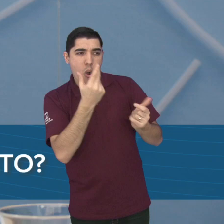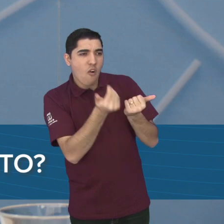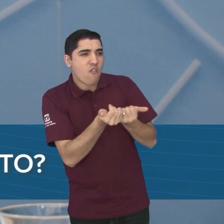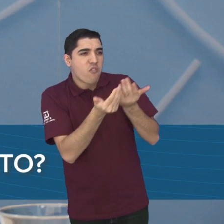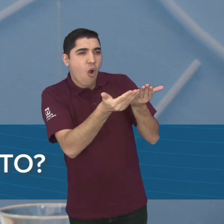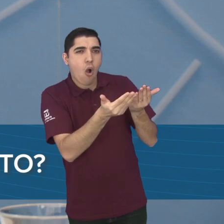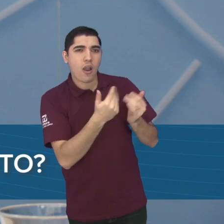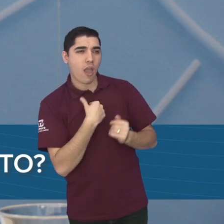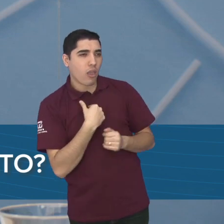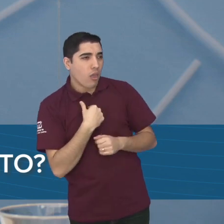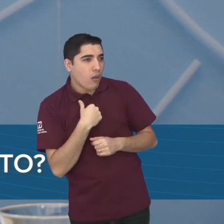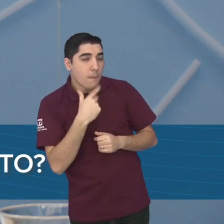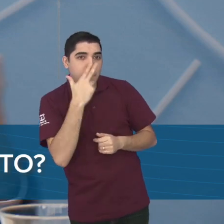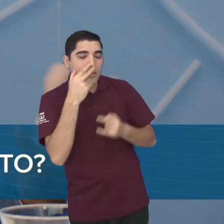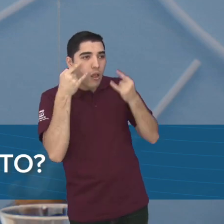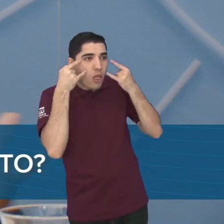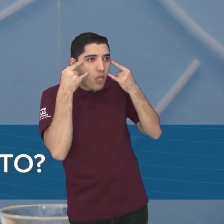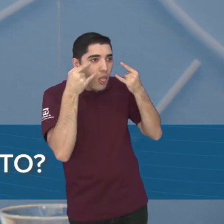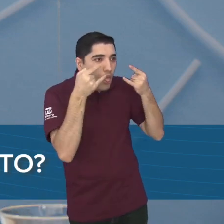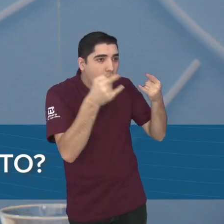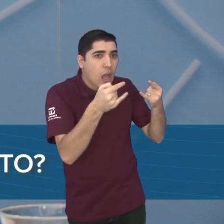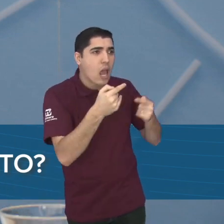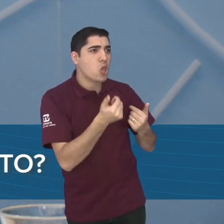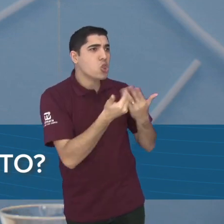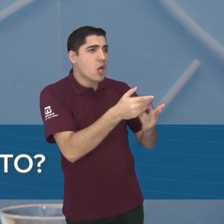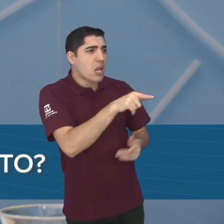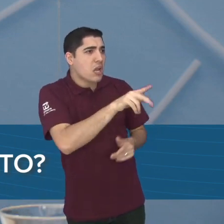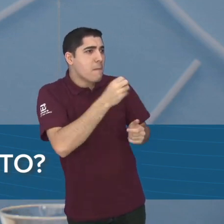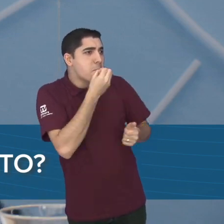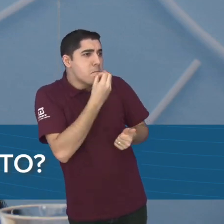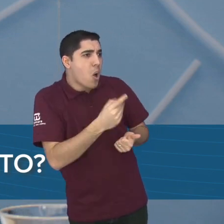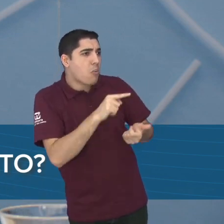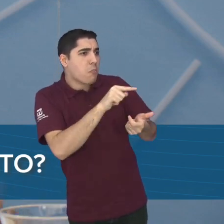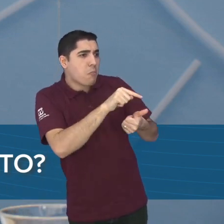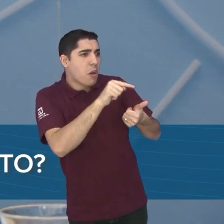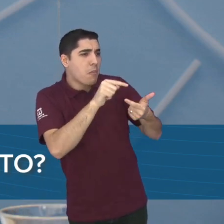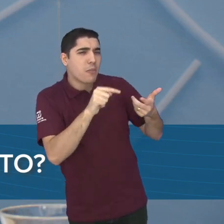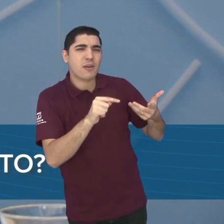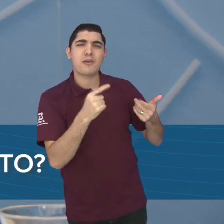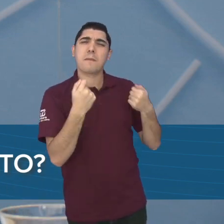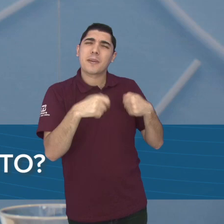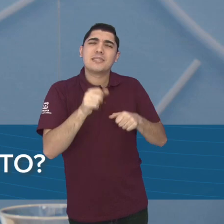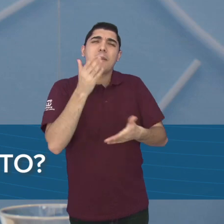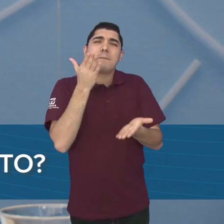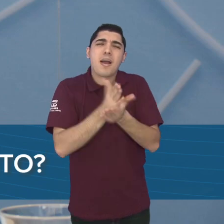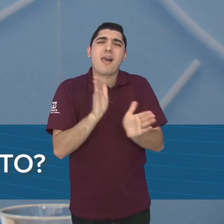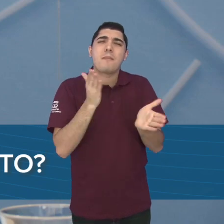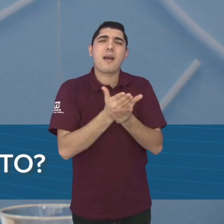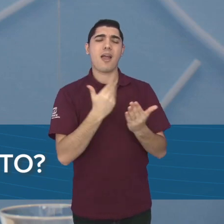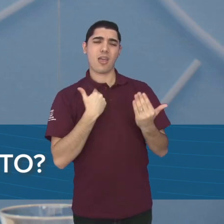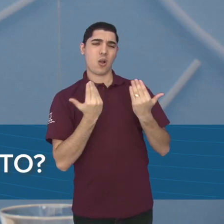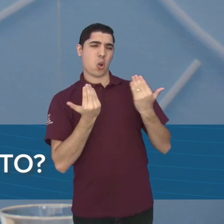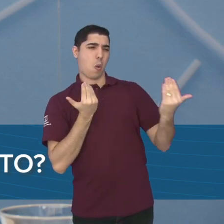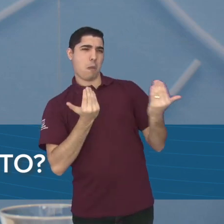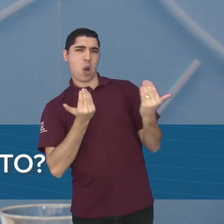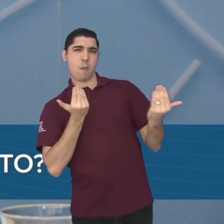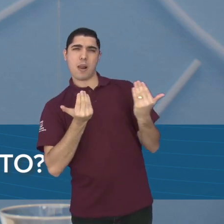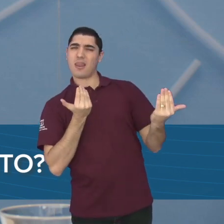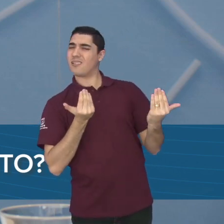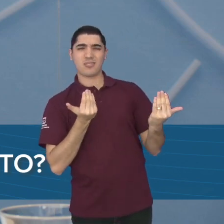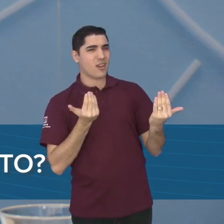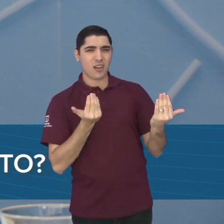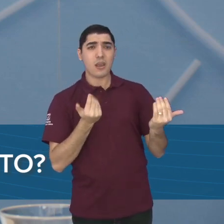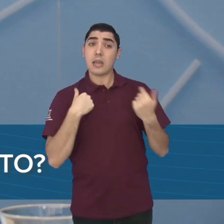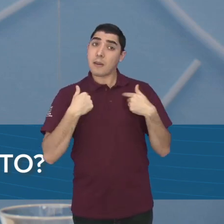No sentido de, Sim. caramba, tudo que está lá fora é tão bom, então por que não se comparar um pouco menos, né? Se comparar consigo mesmo, né? Onde eu